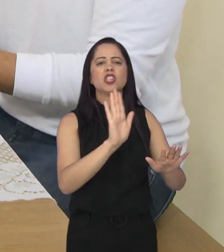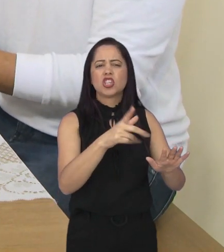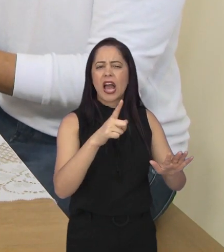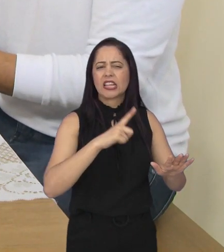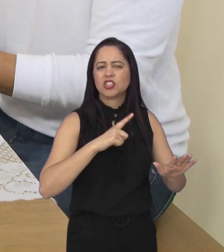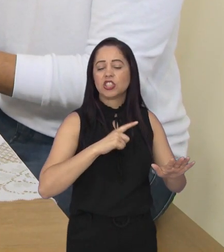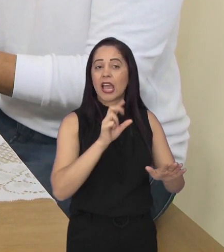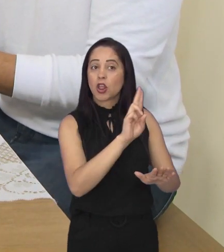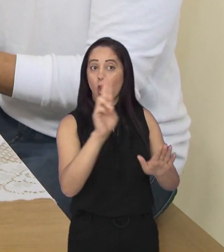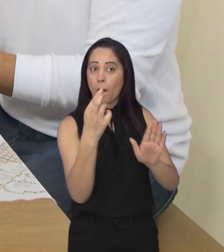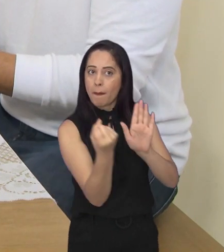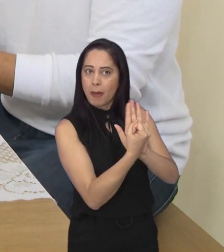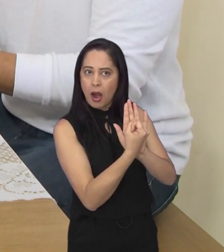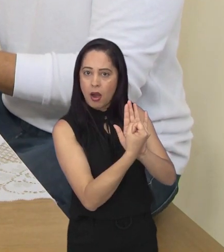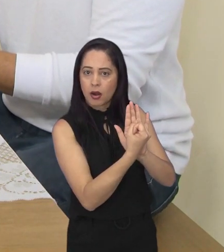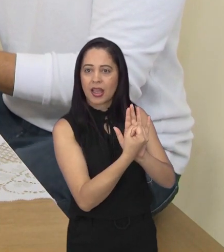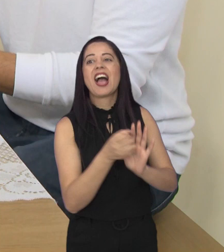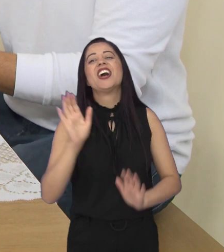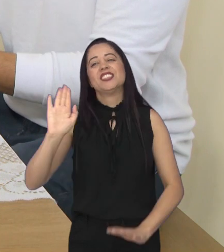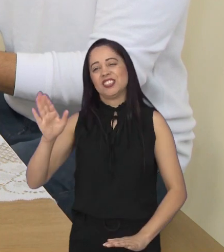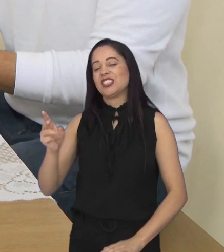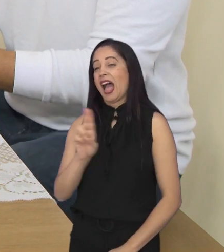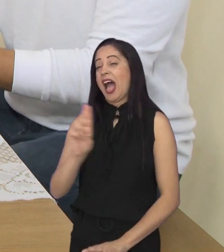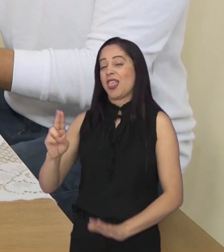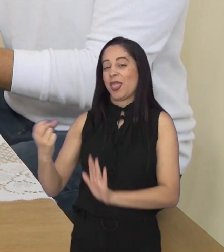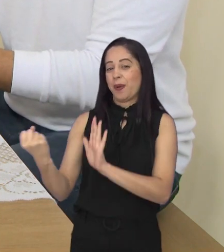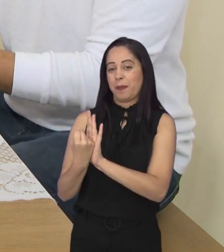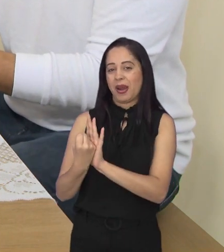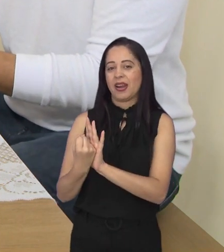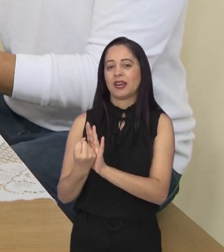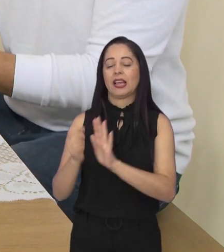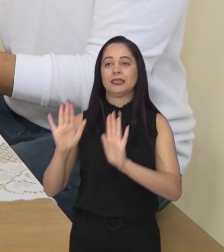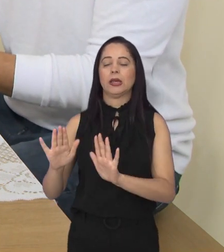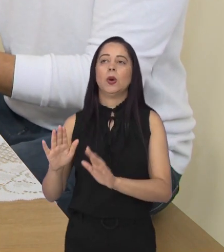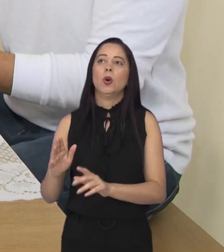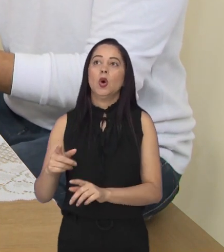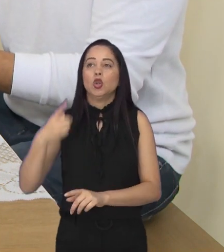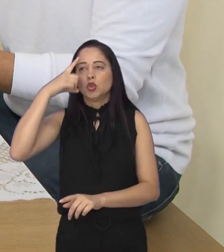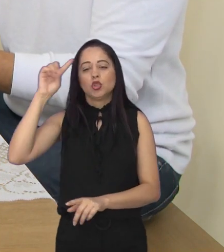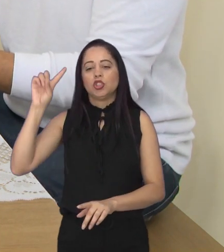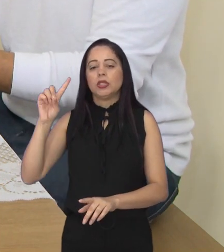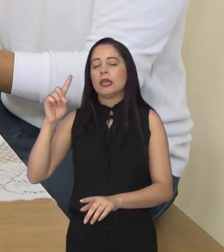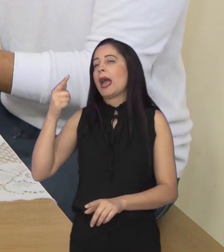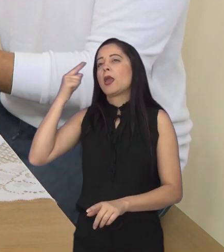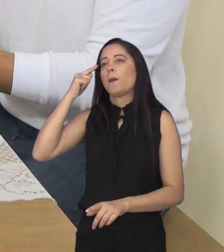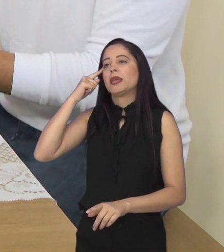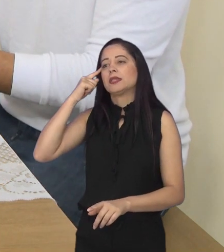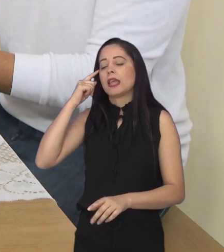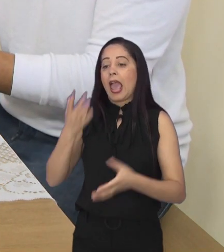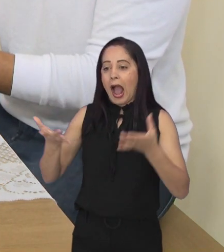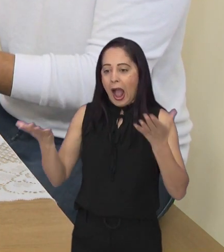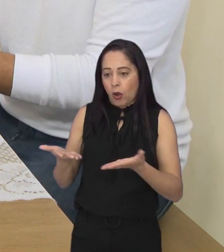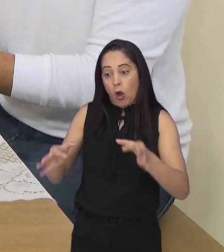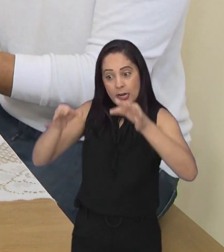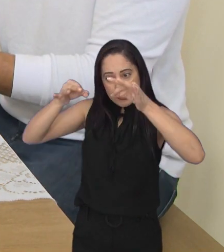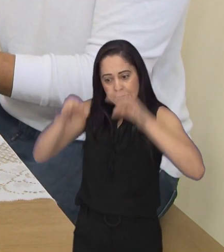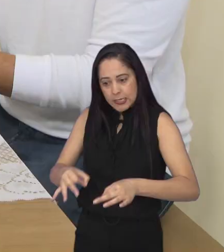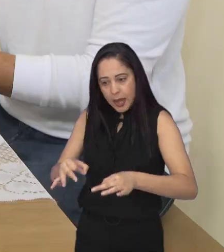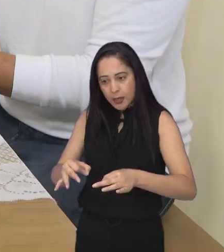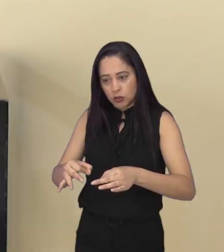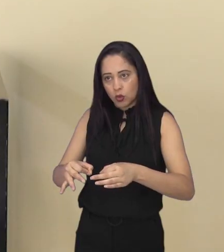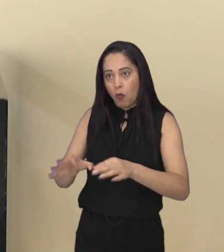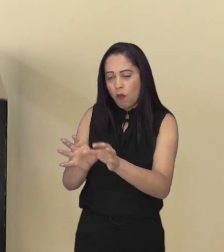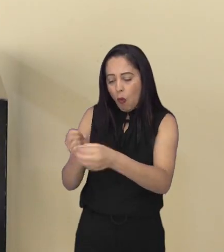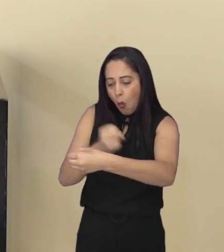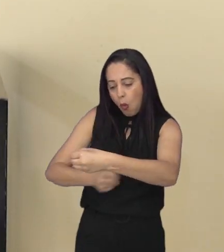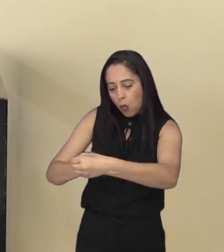tinha nome? Ou... Já tinha nome. No dia que a gente resolveu falar, não, nós vamos fazer geleia para vender, não, então